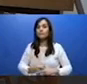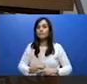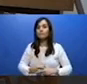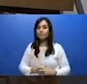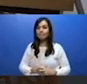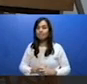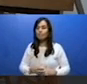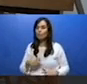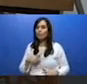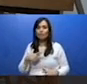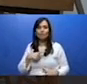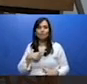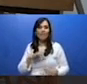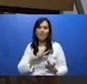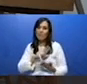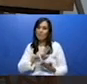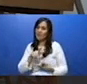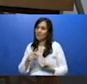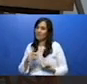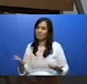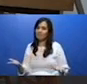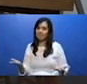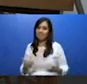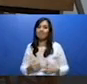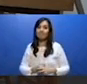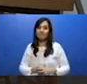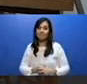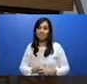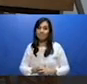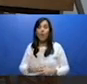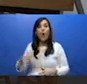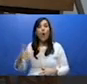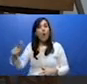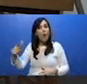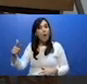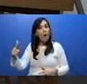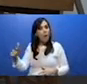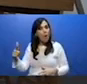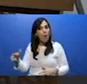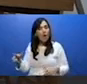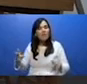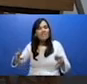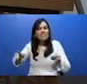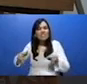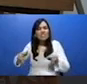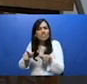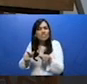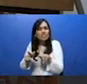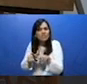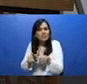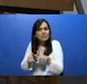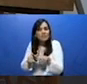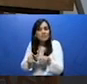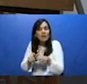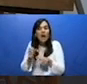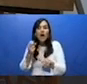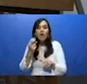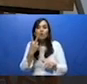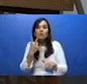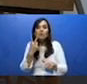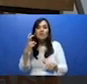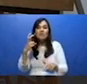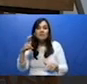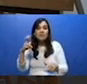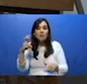mais aquelas espécies, tá? Outra grande extinção que ocorreu há